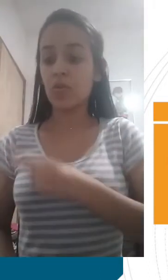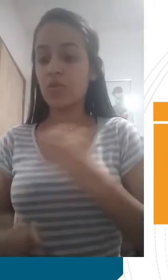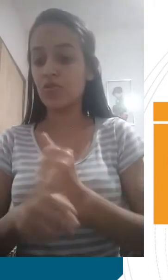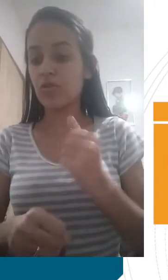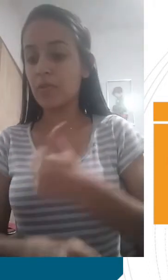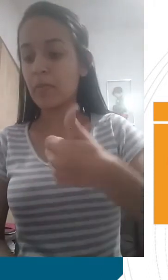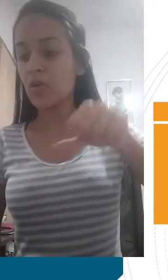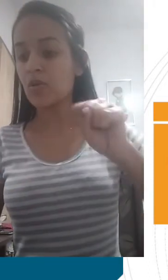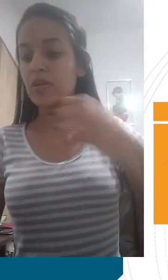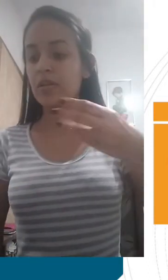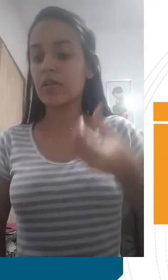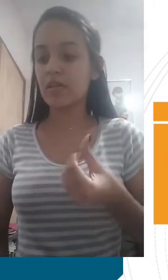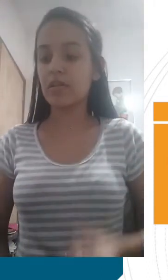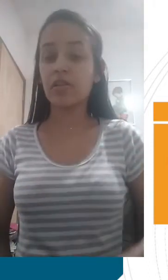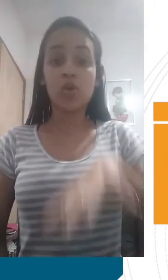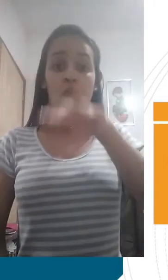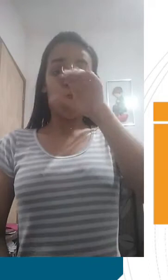marcos. Romantismo,